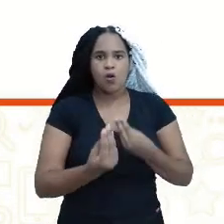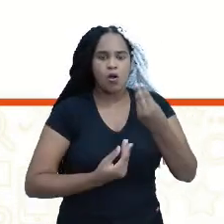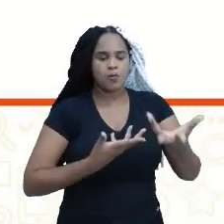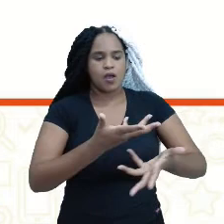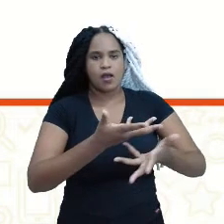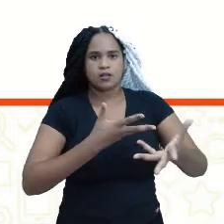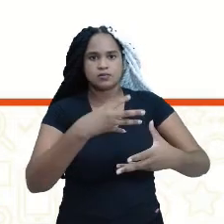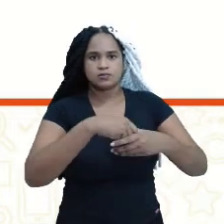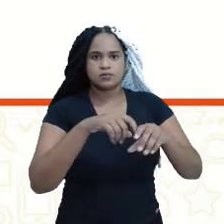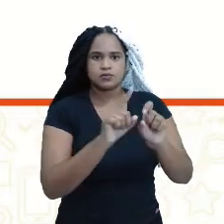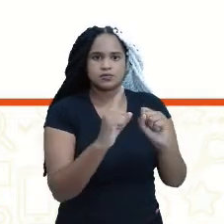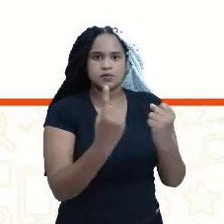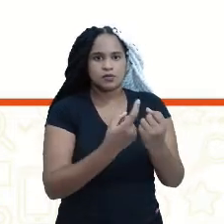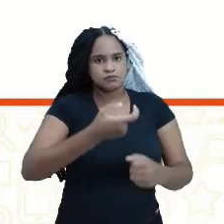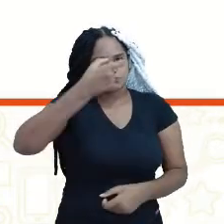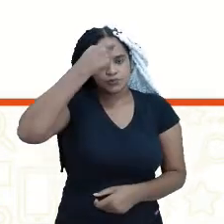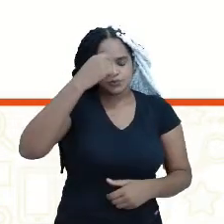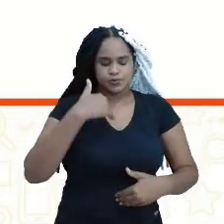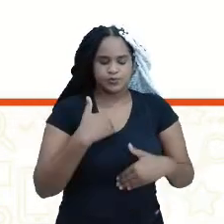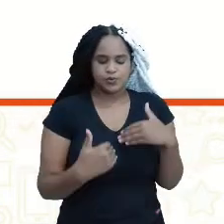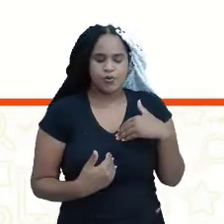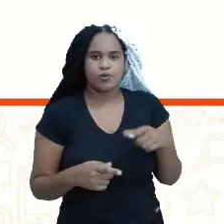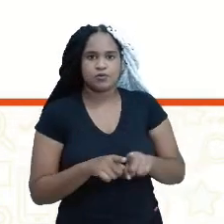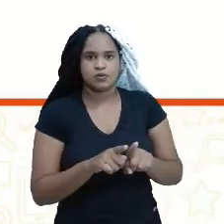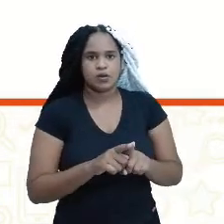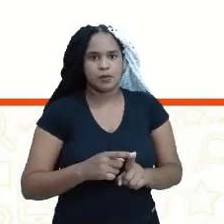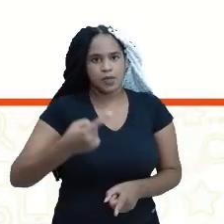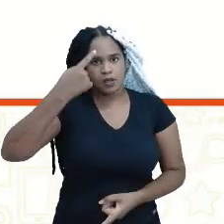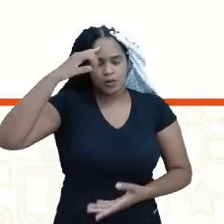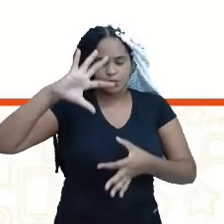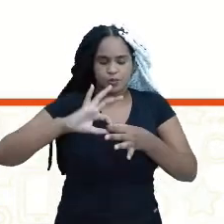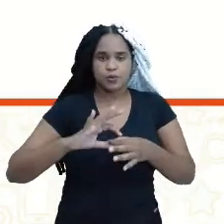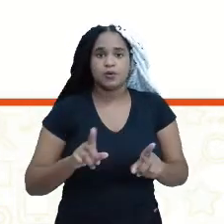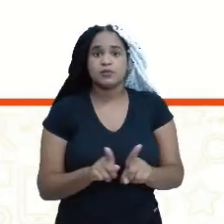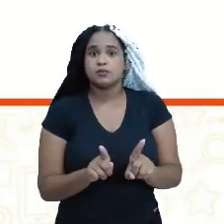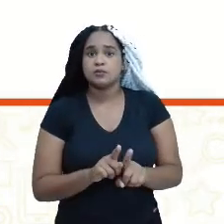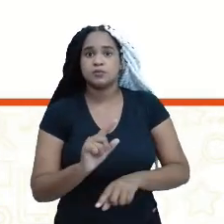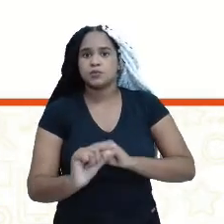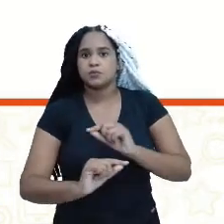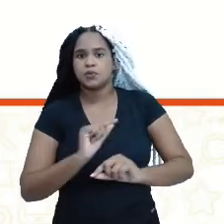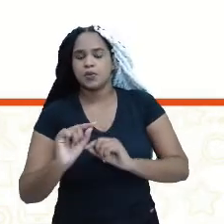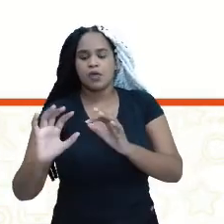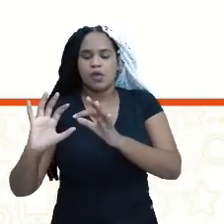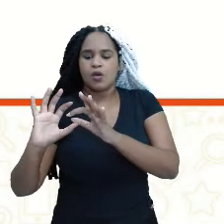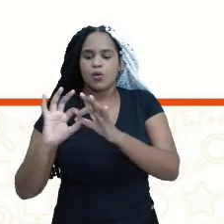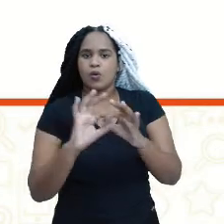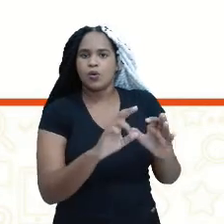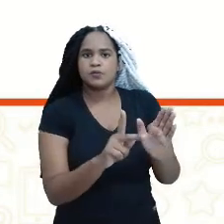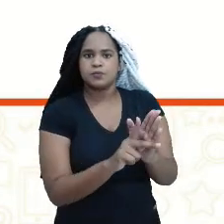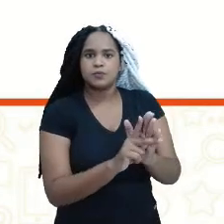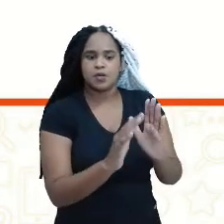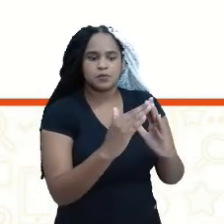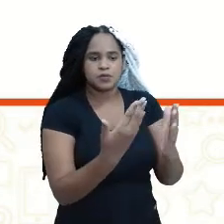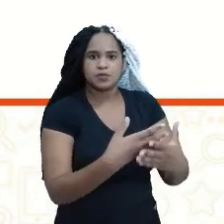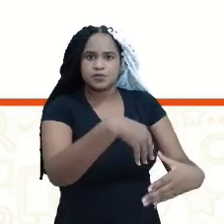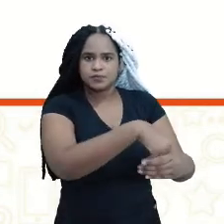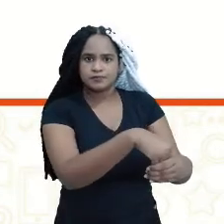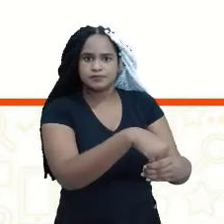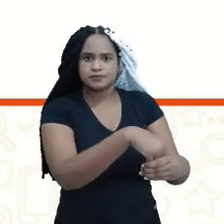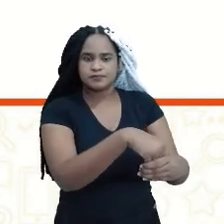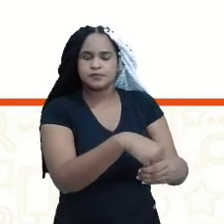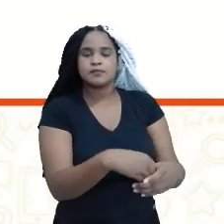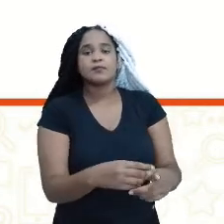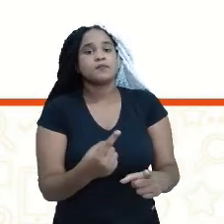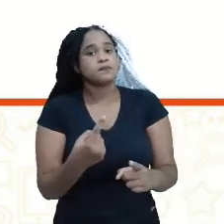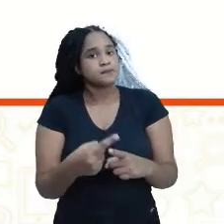desenvolvimento cognitivo, corporal, raciocínio lógico e de todo o contexto que a escola envolve, porque